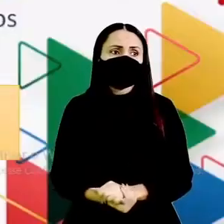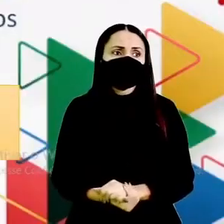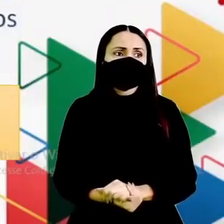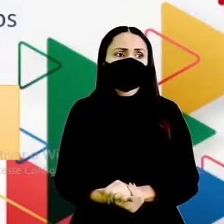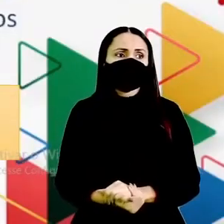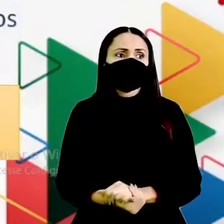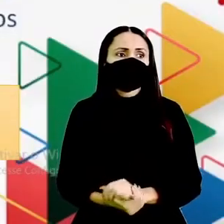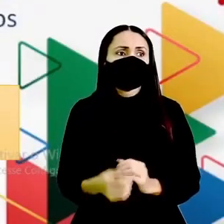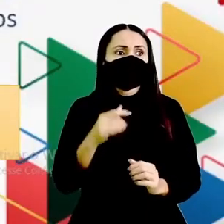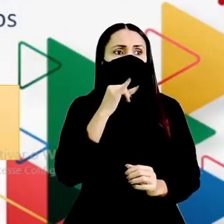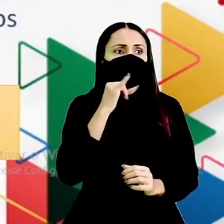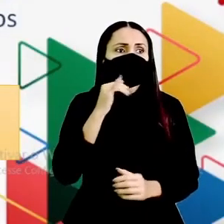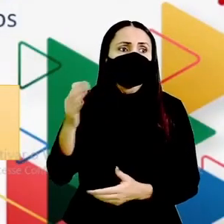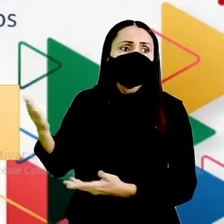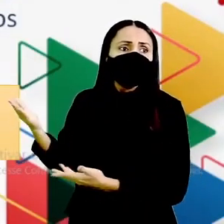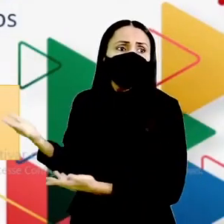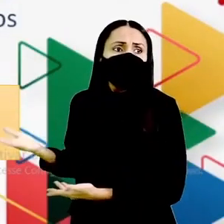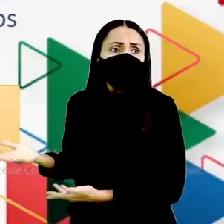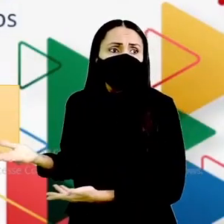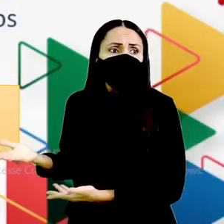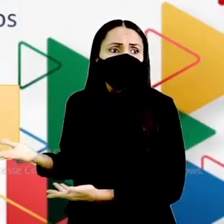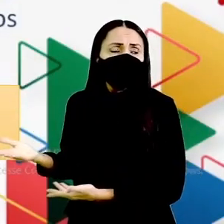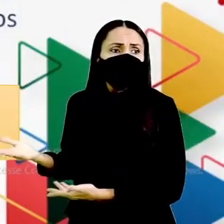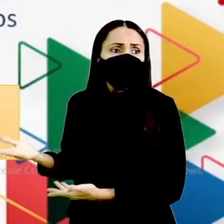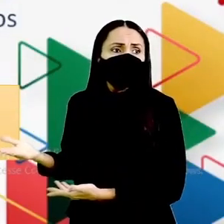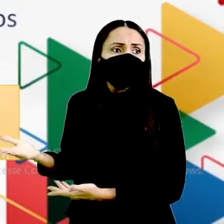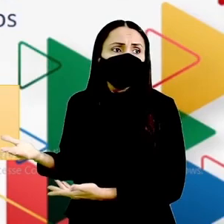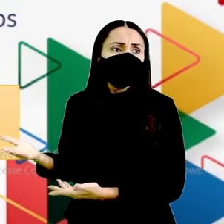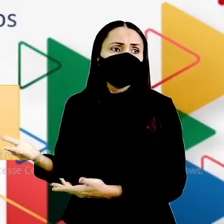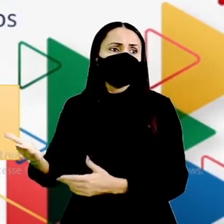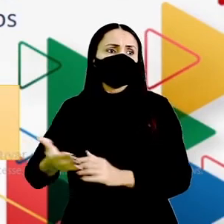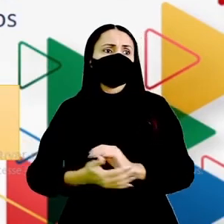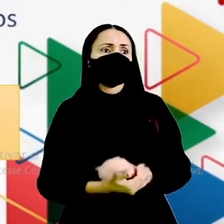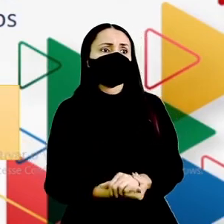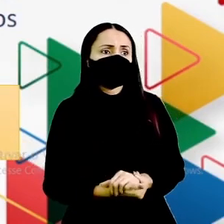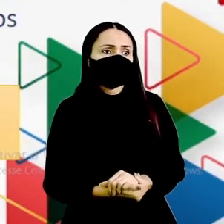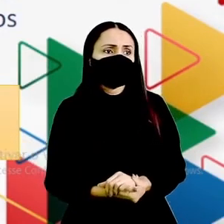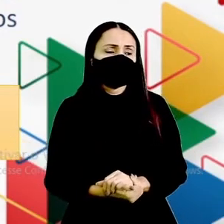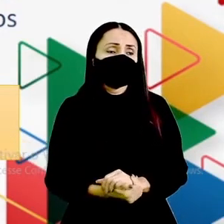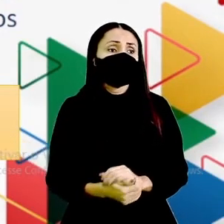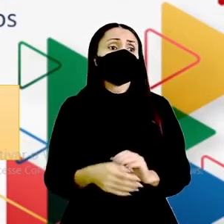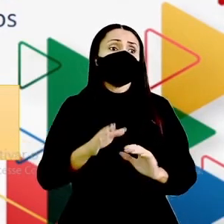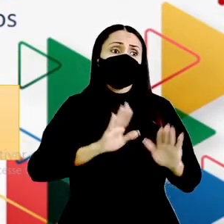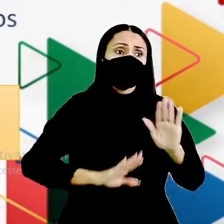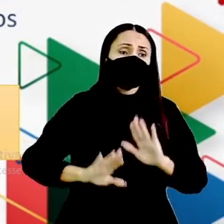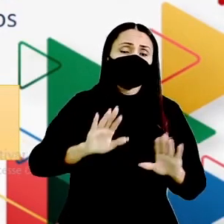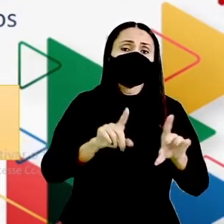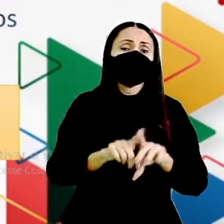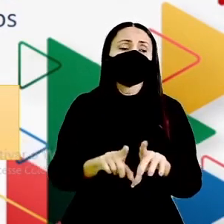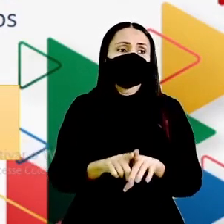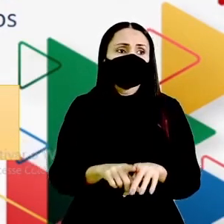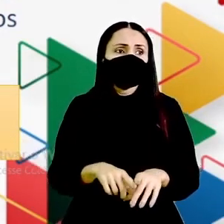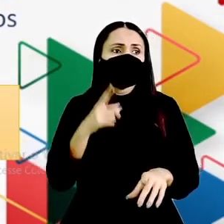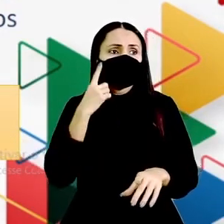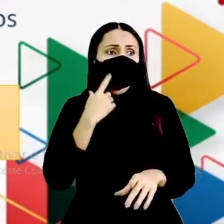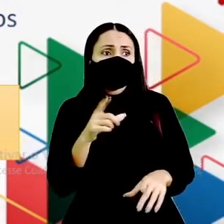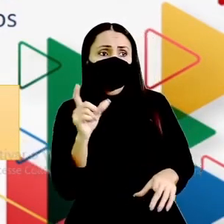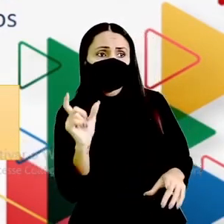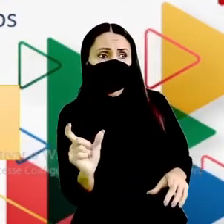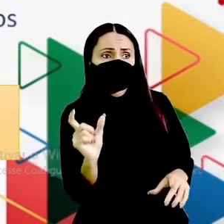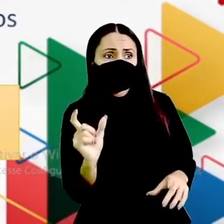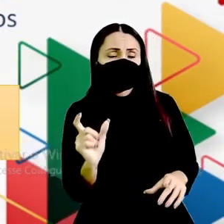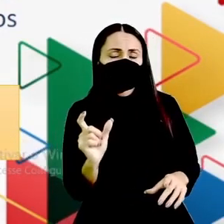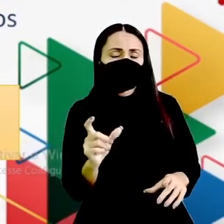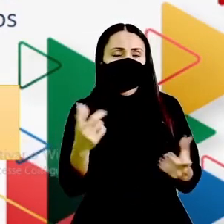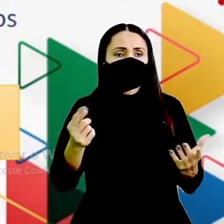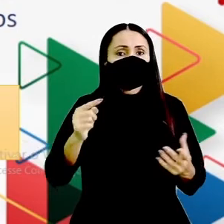bebê, cipó, propôs, além, muito cuidado, minha gente, com isso, para terminação é M ser acentuada,